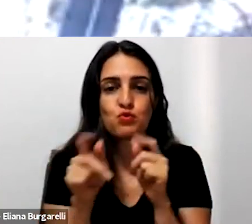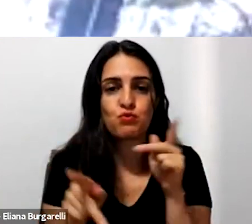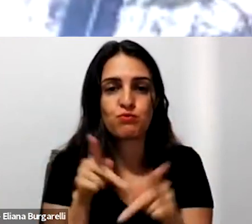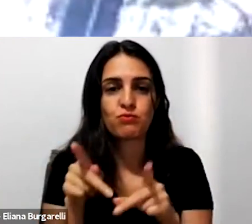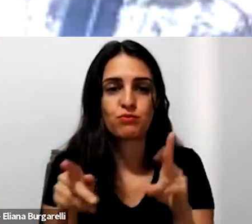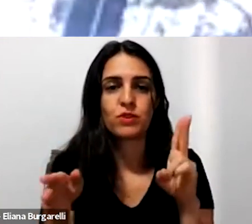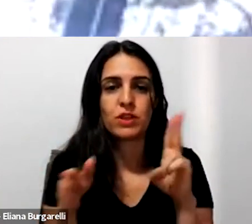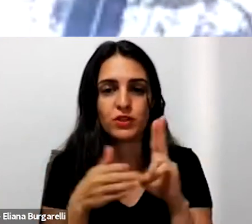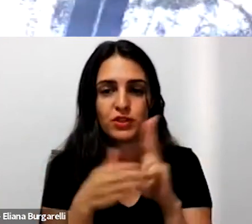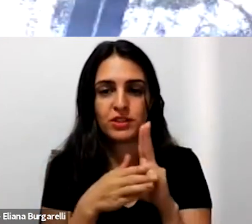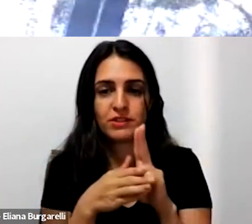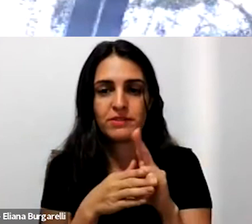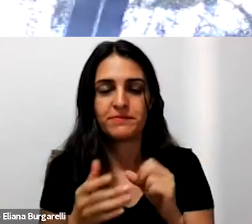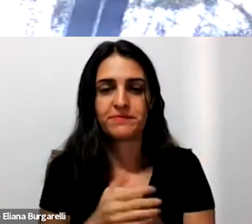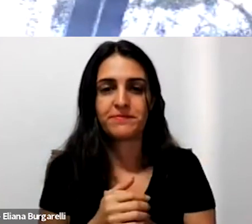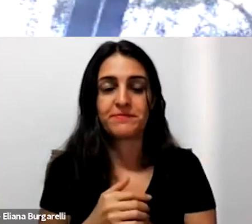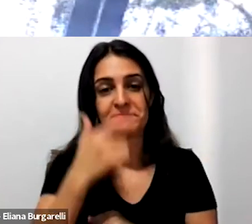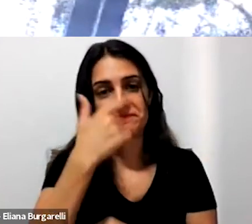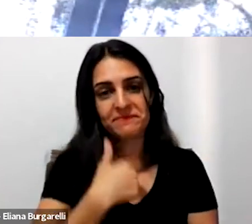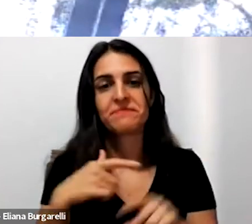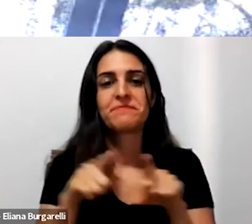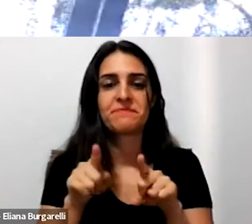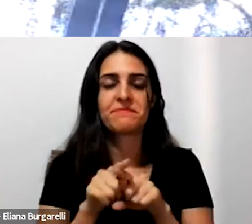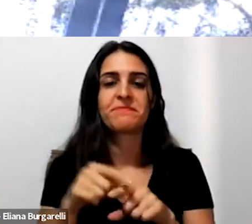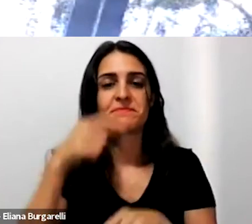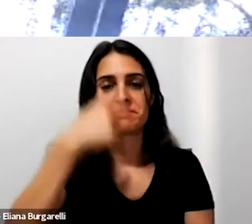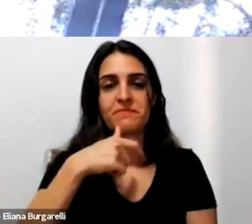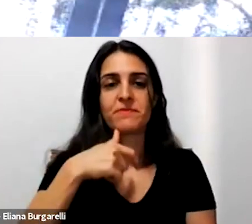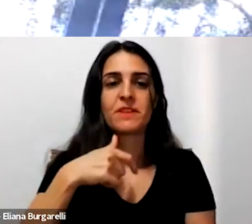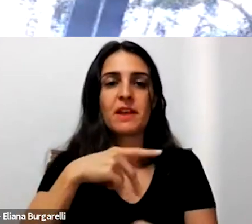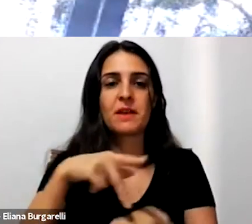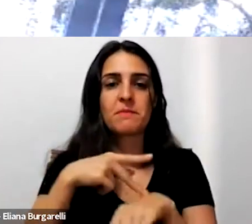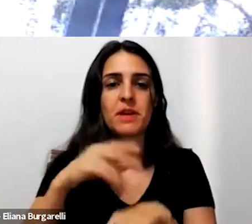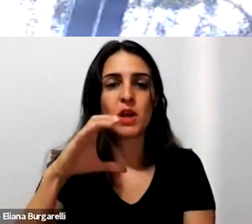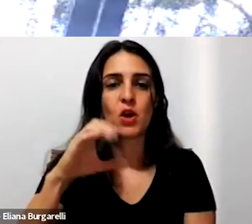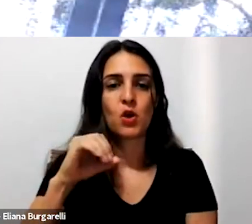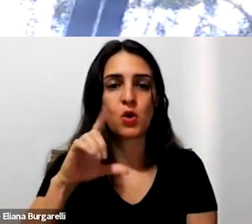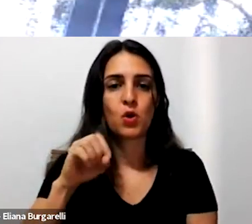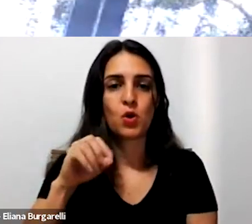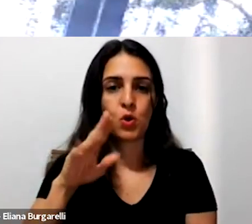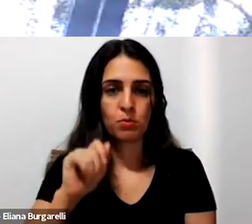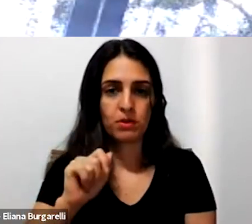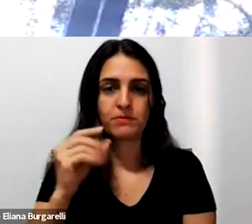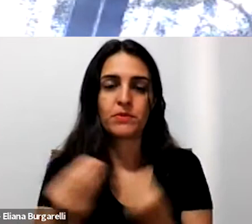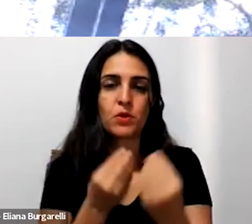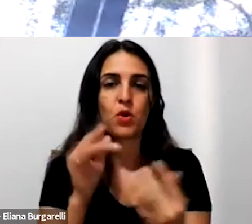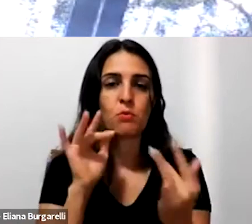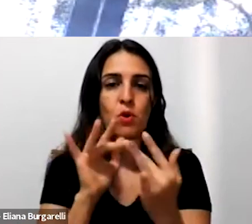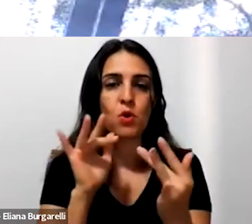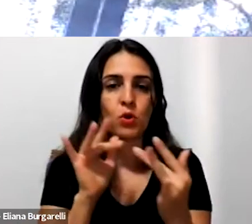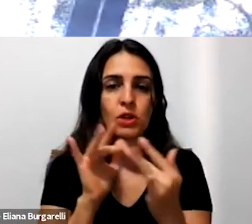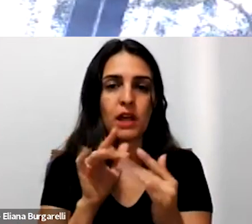Confederação de Povos Indígenas da Amazônia, então já trabalham juntos, né, Chay, há muitos anos, então há sim